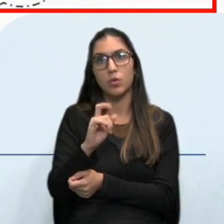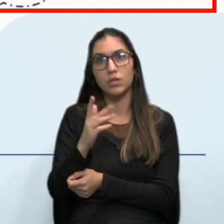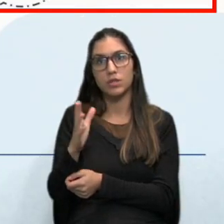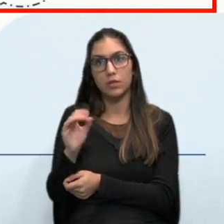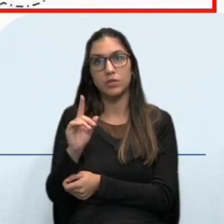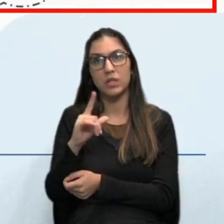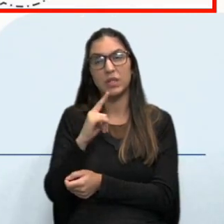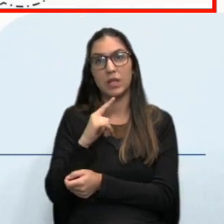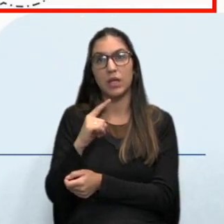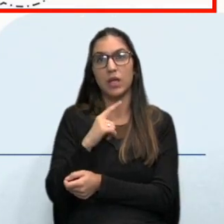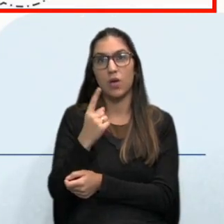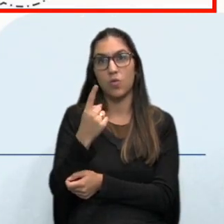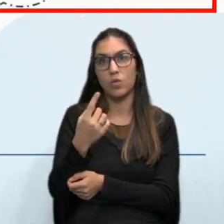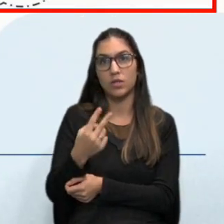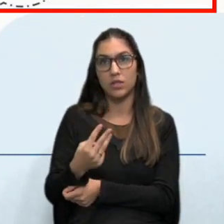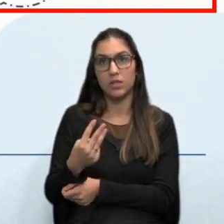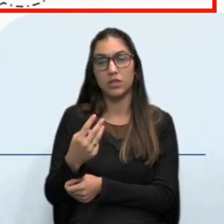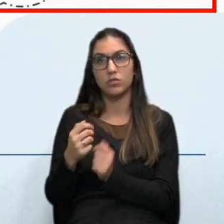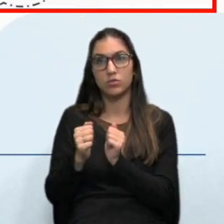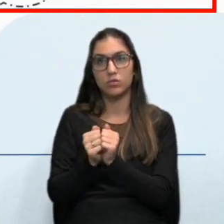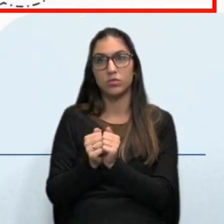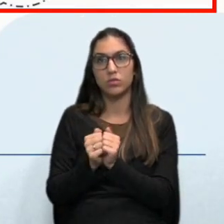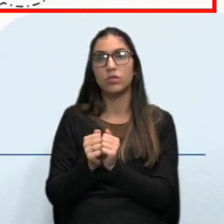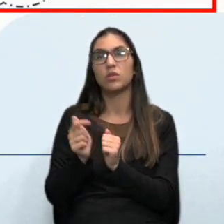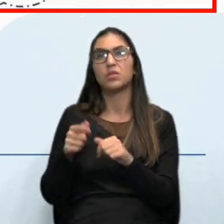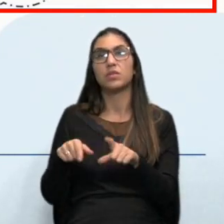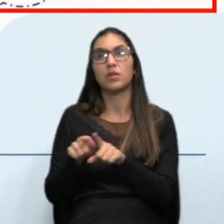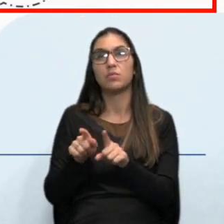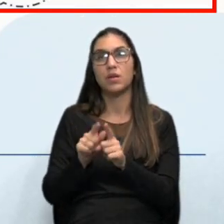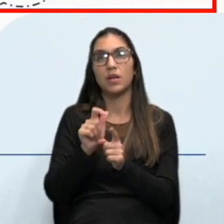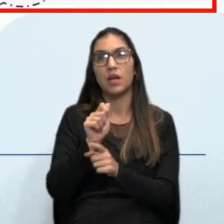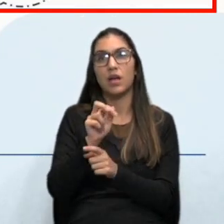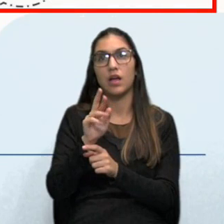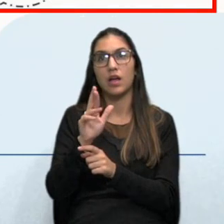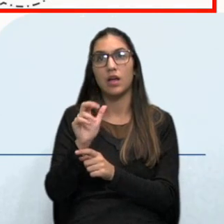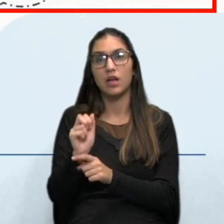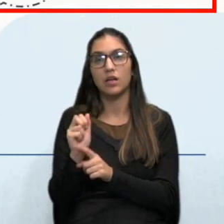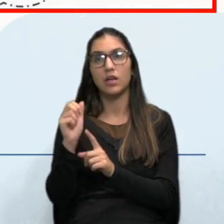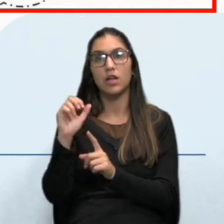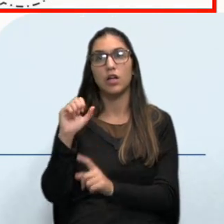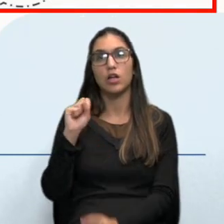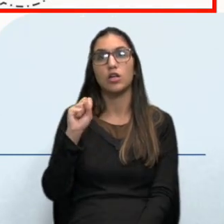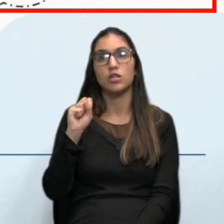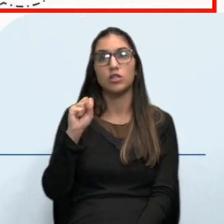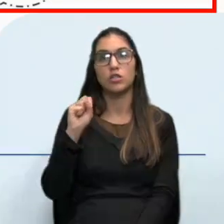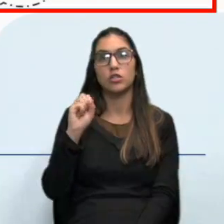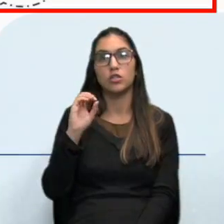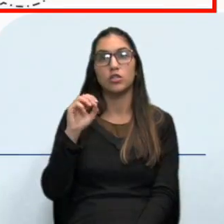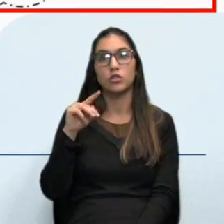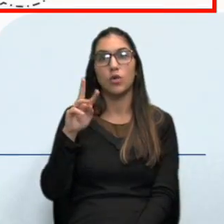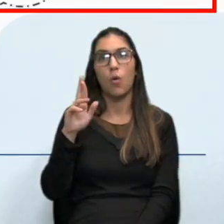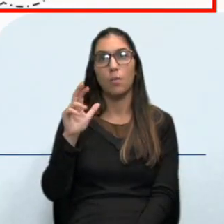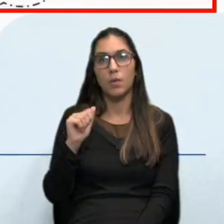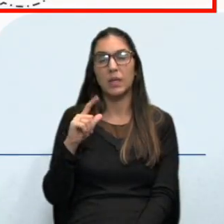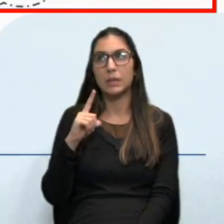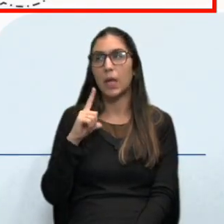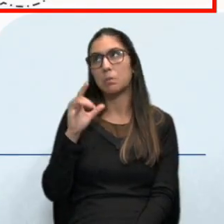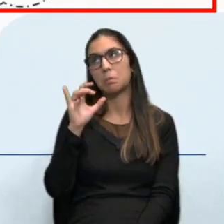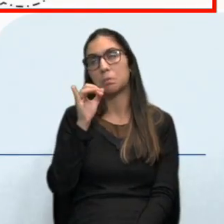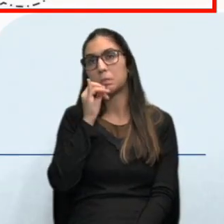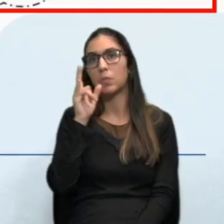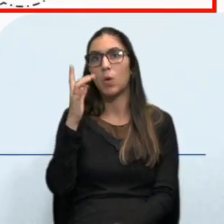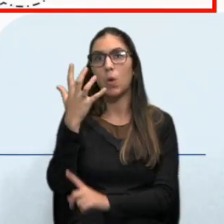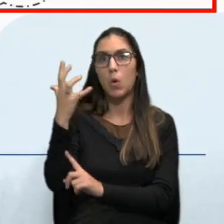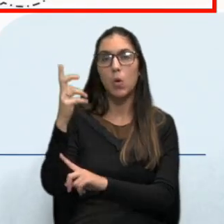3. Existe uma outra área também chamada de área de sombra. Porque aqui tem um morro, tem uma árvore, tem alguma coisa